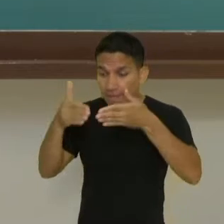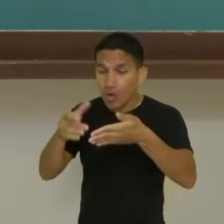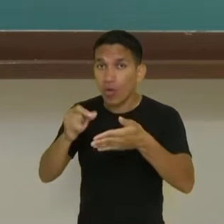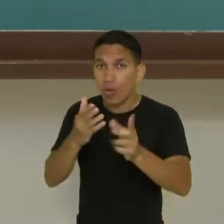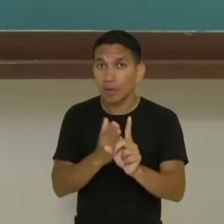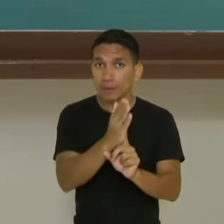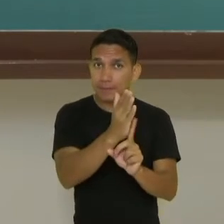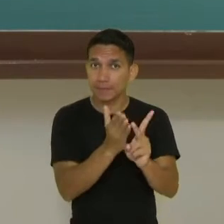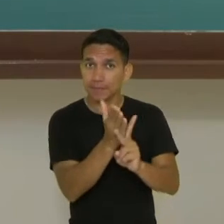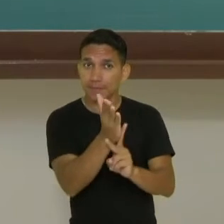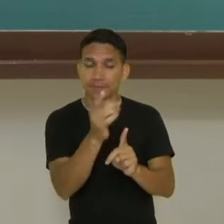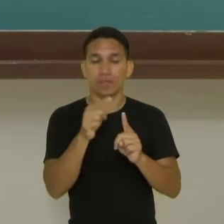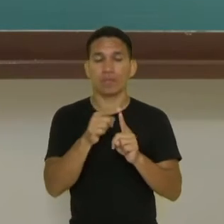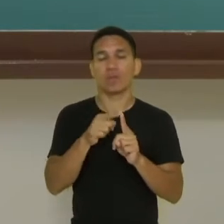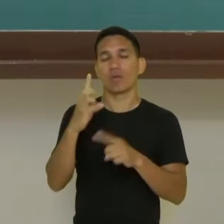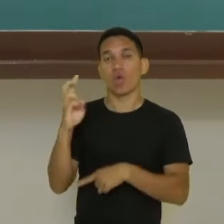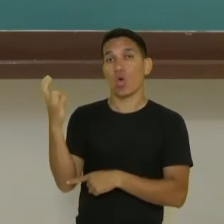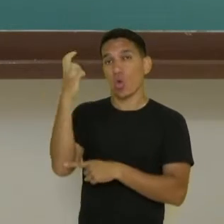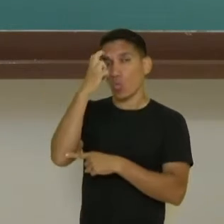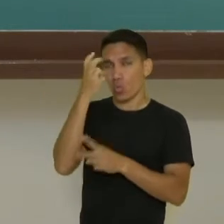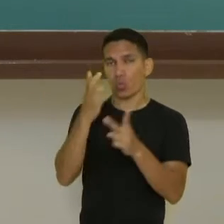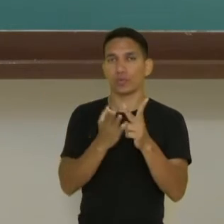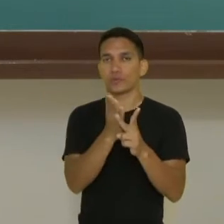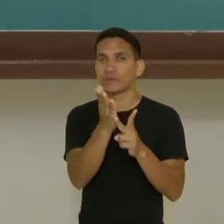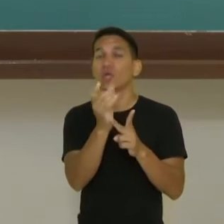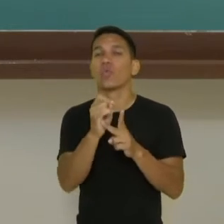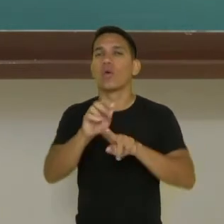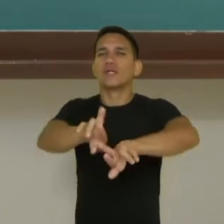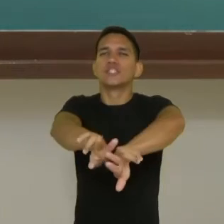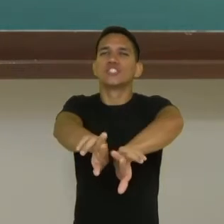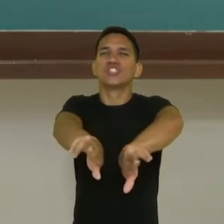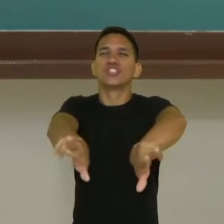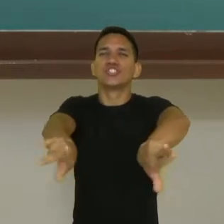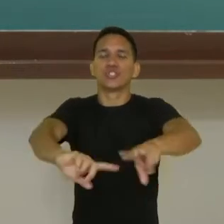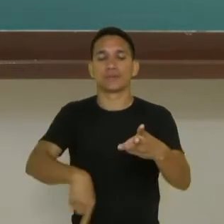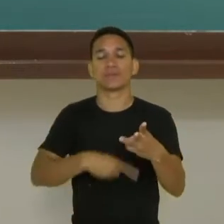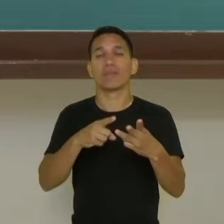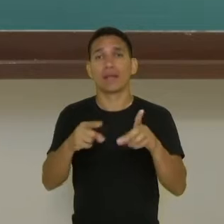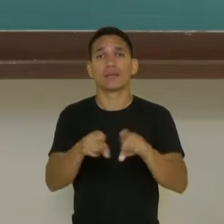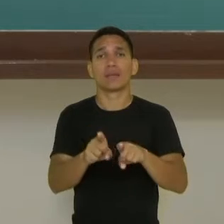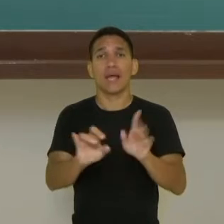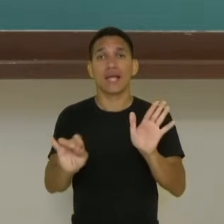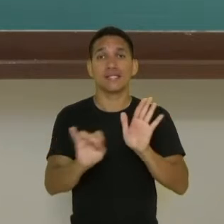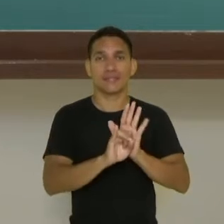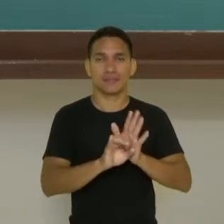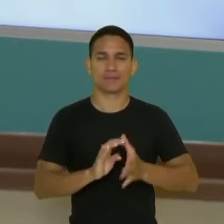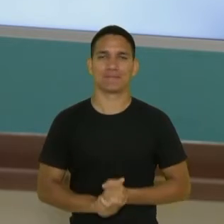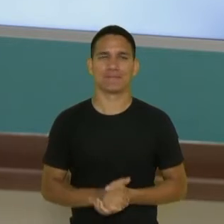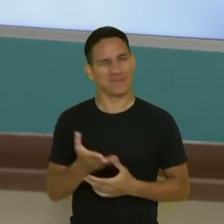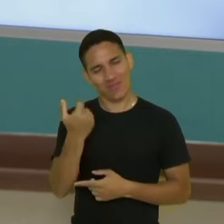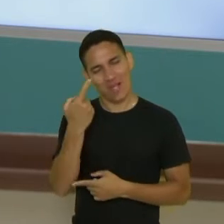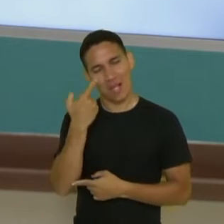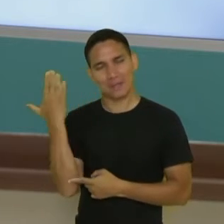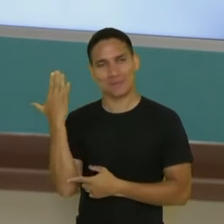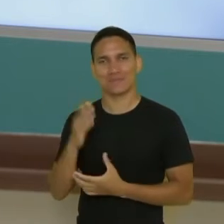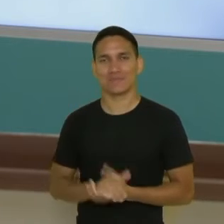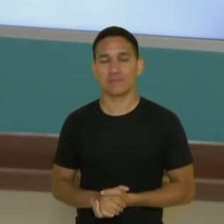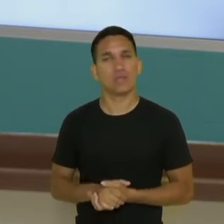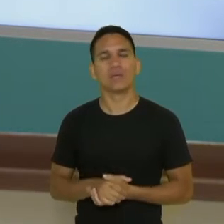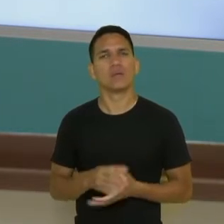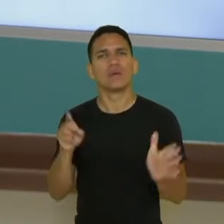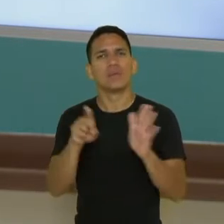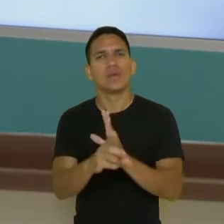noções de cultura, diversidade e identidade. Vem comigo? Como